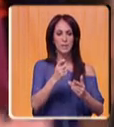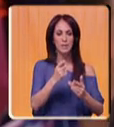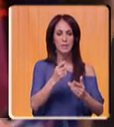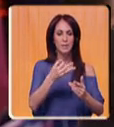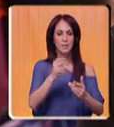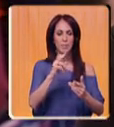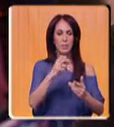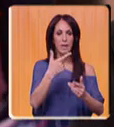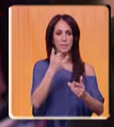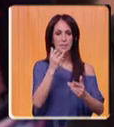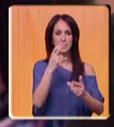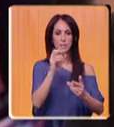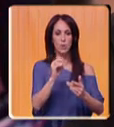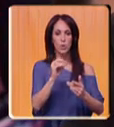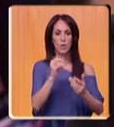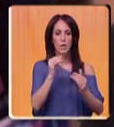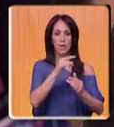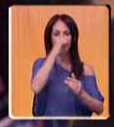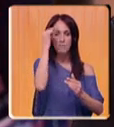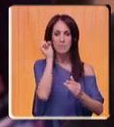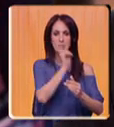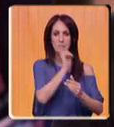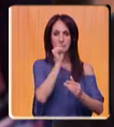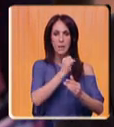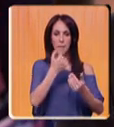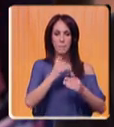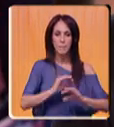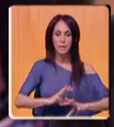cantar de manhã, como devem calcular, mas pronto, as coisas estão a fluir.